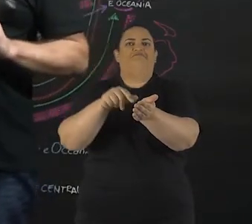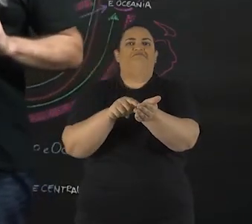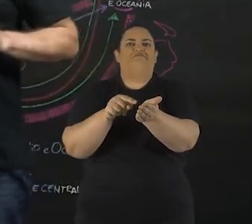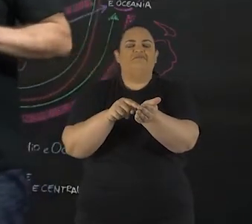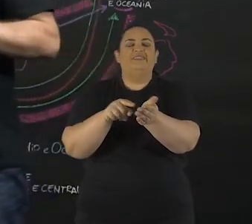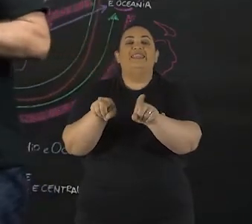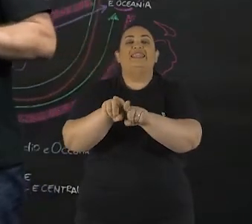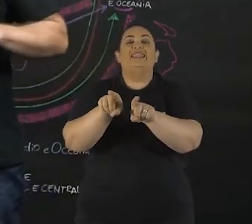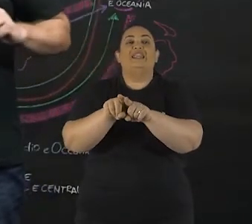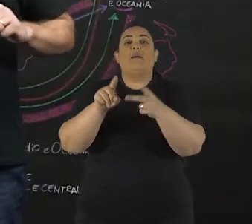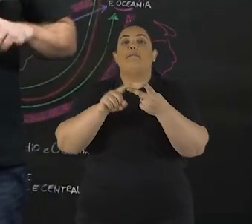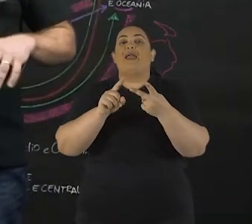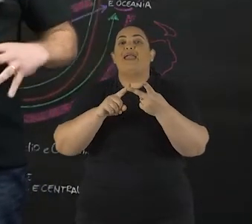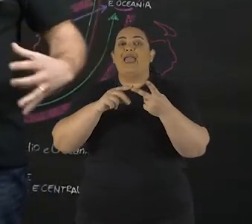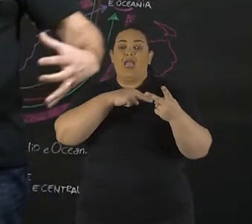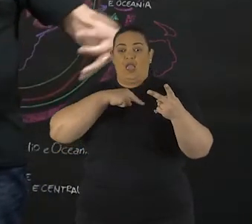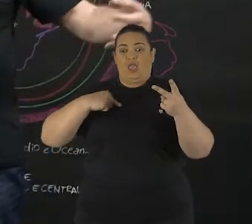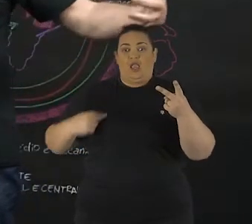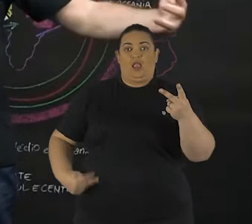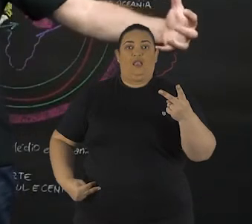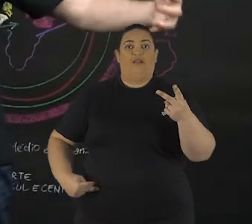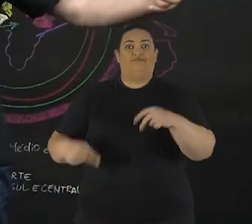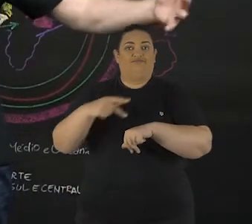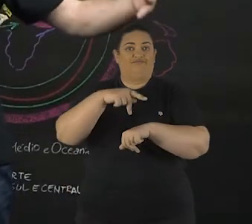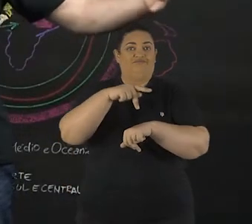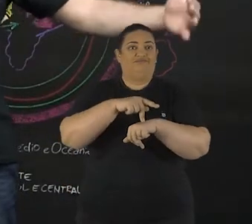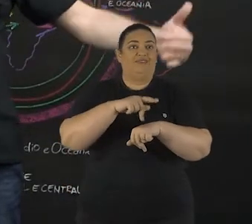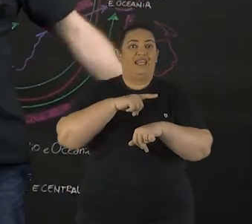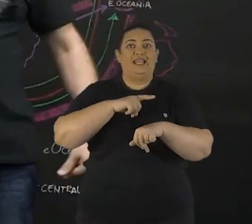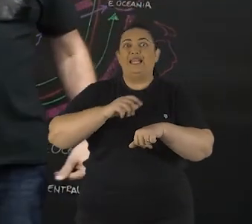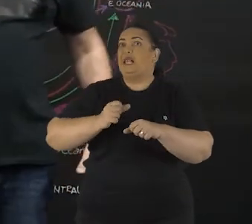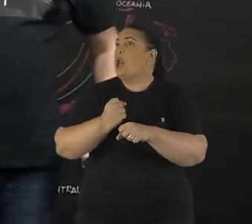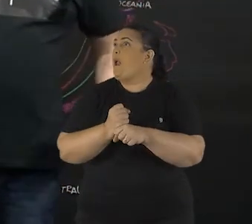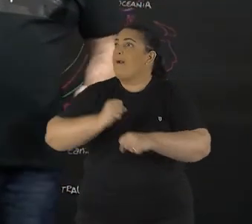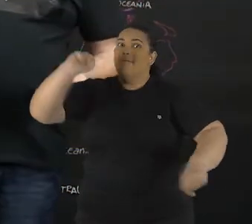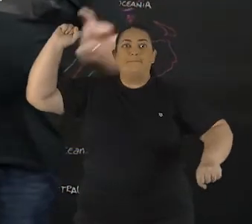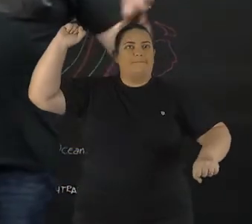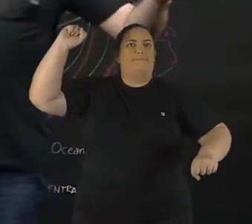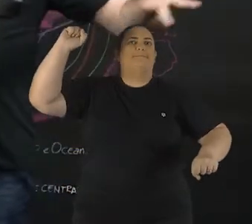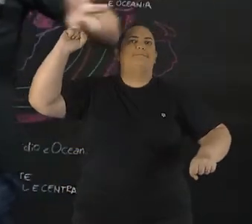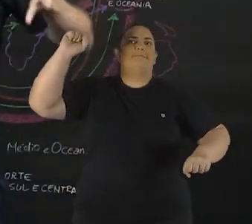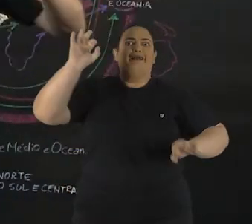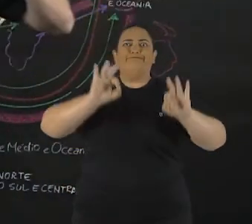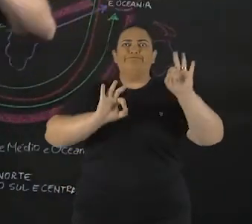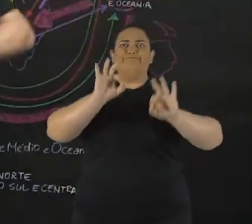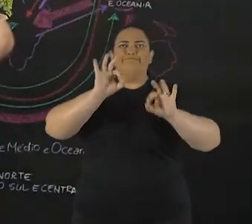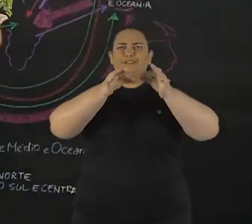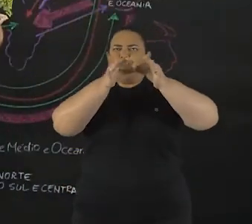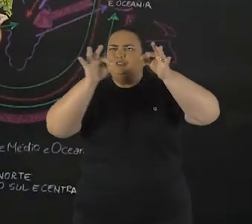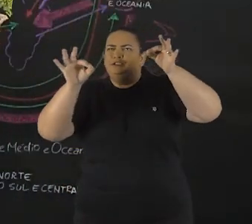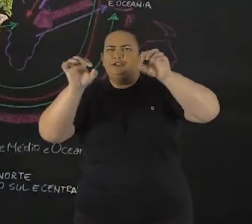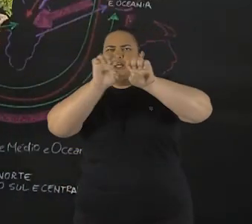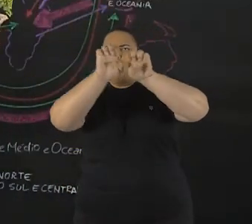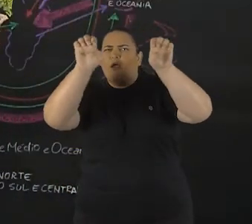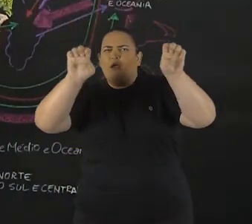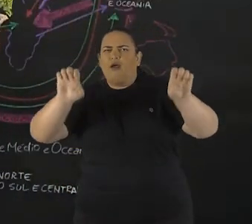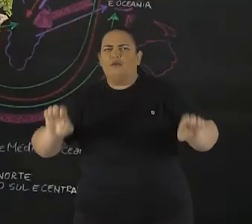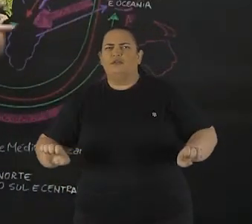da China, é onde nós temos o maior porto aí em estrutura, que vai ter mais linhas,